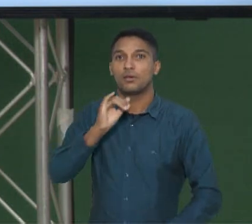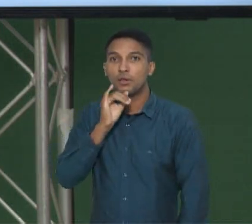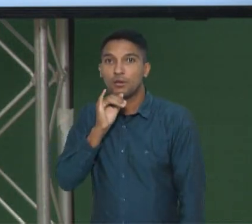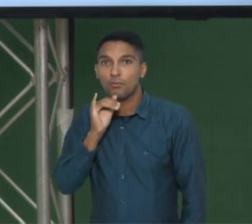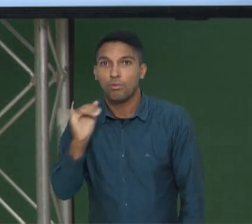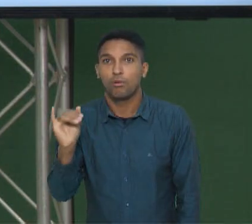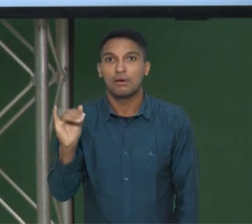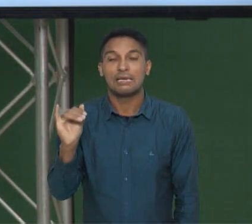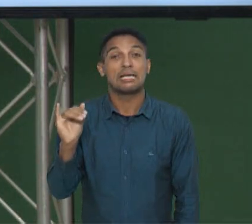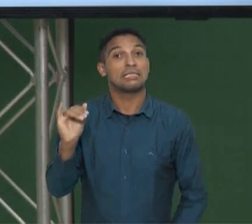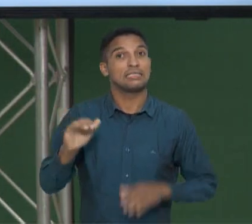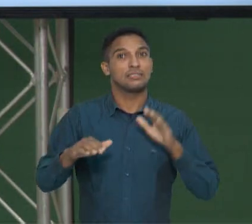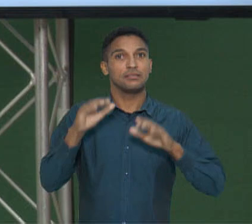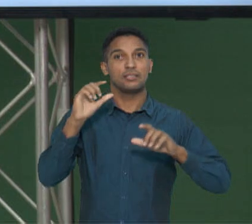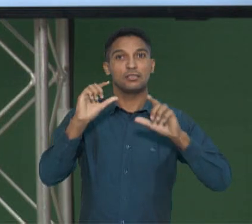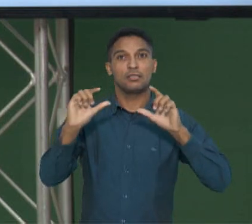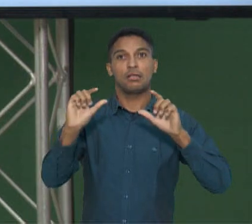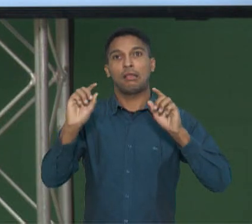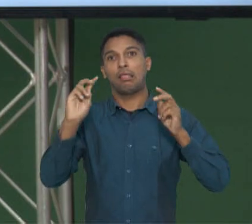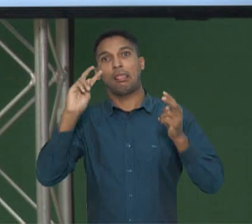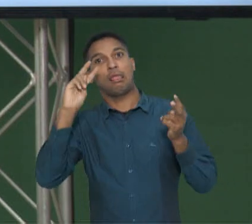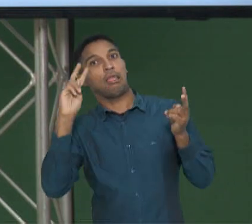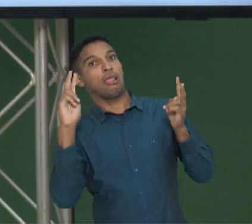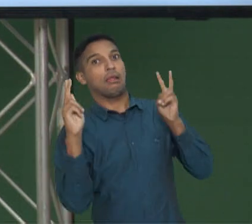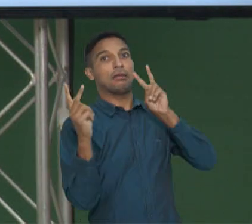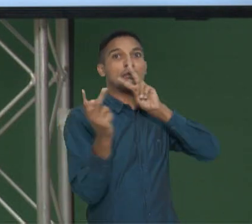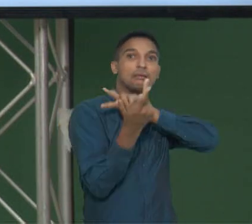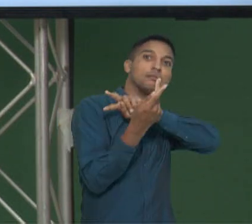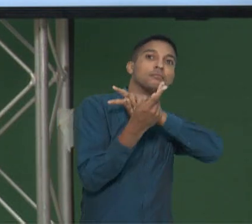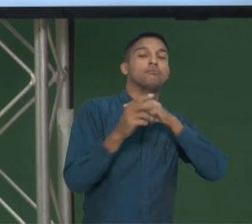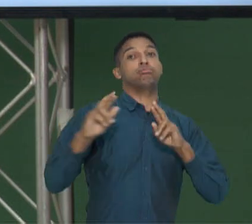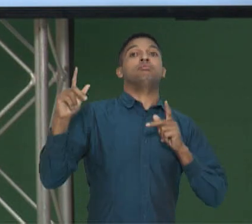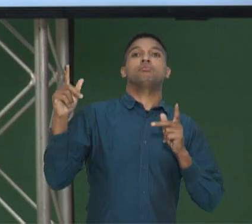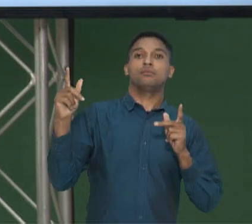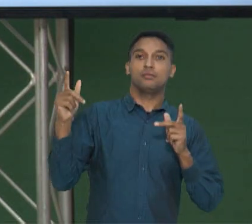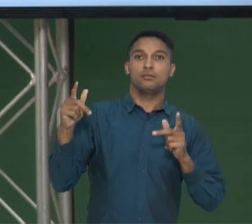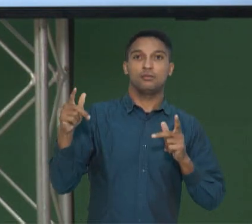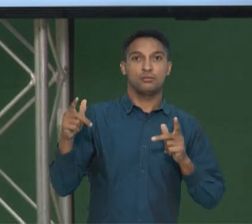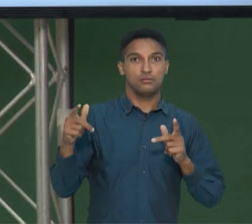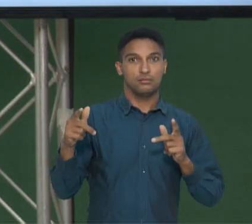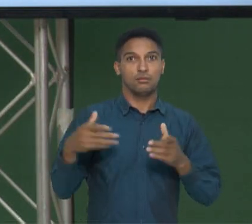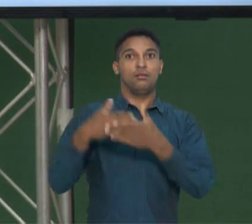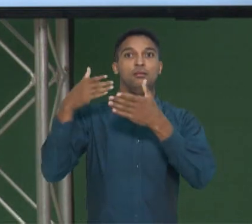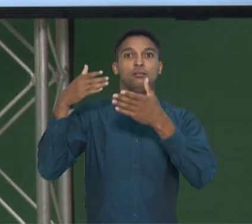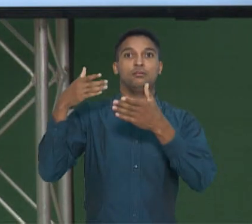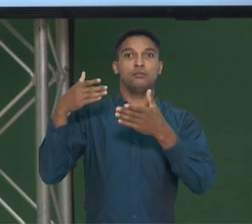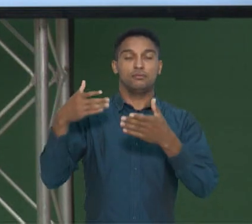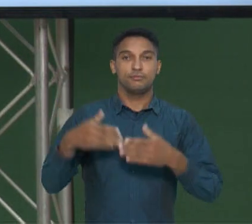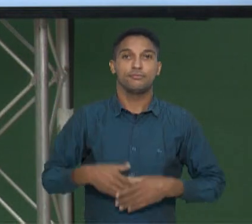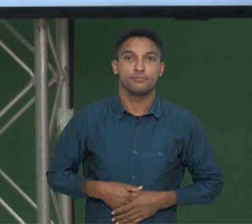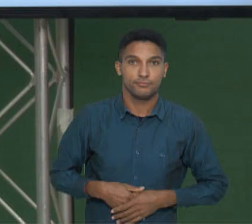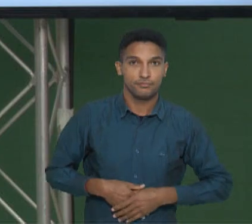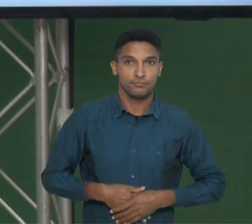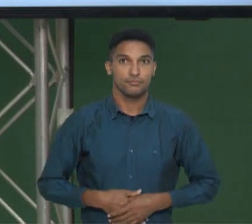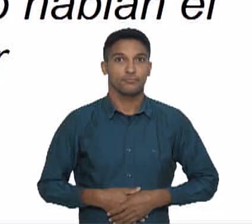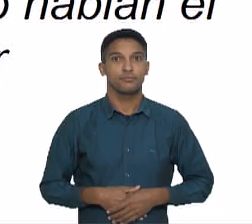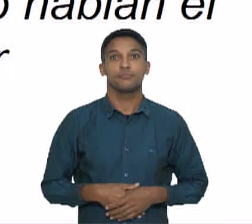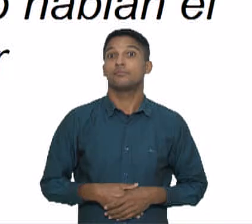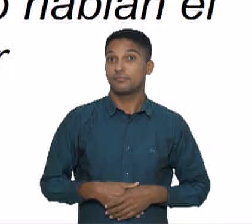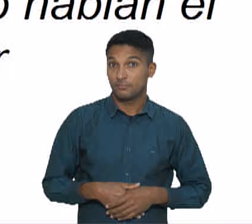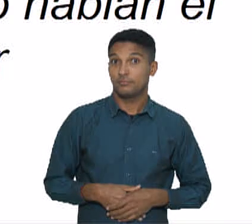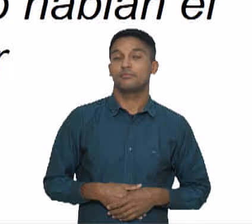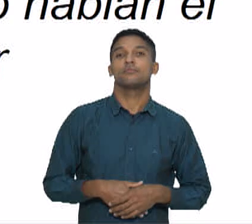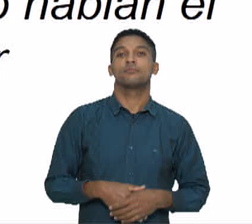que o processo de comunicação se dê diferente, de forma diferente daquilo que foi pretendido. En un